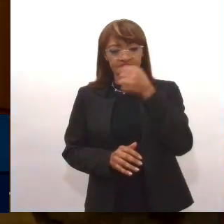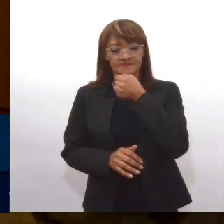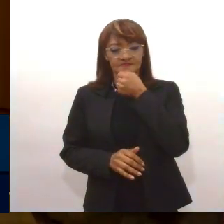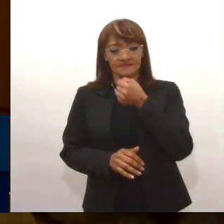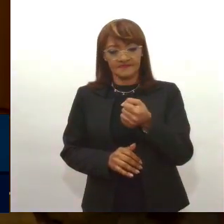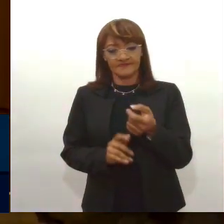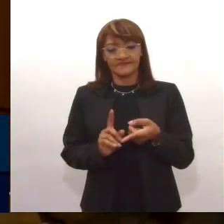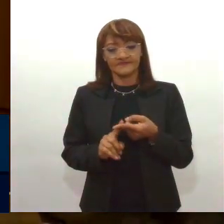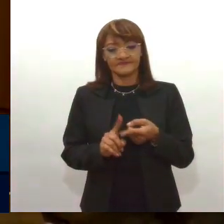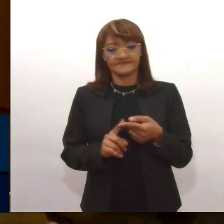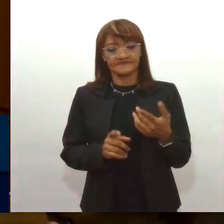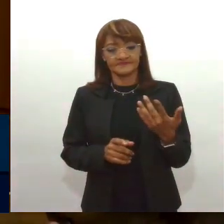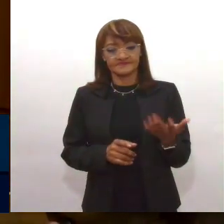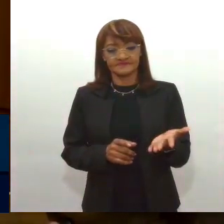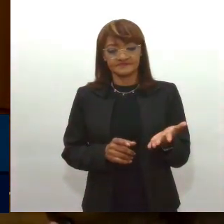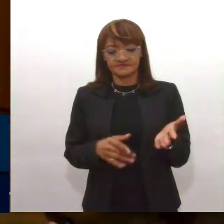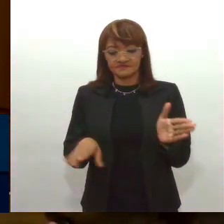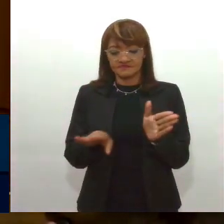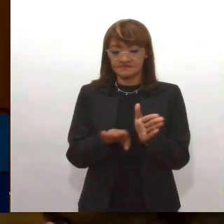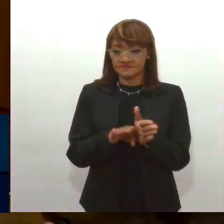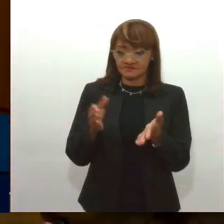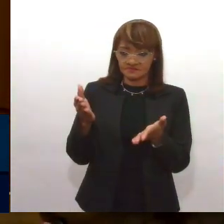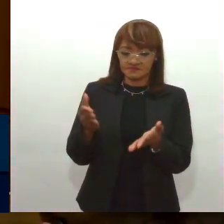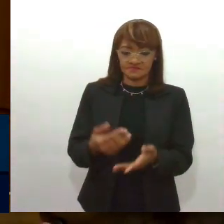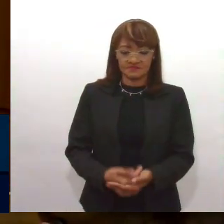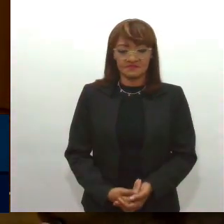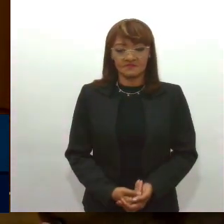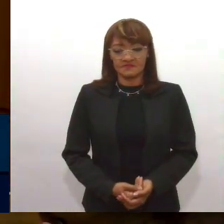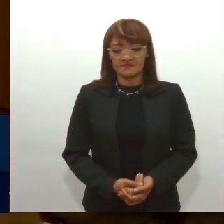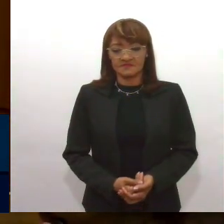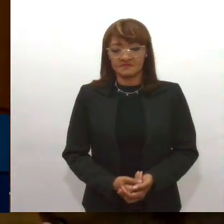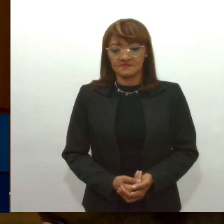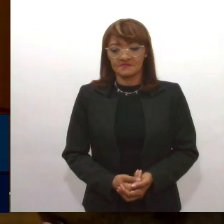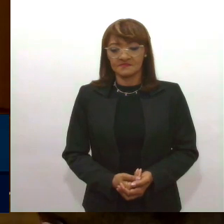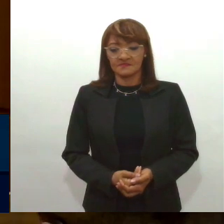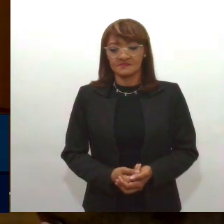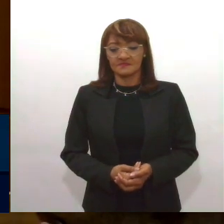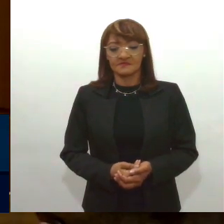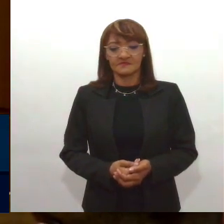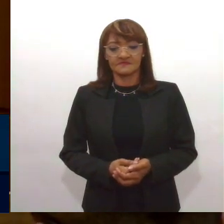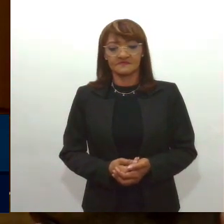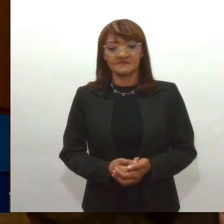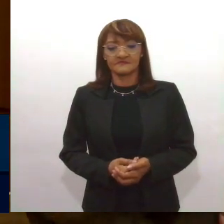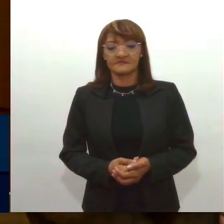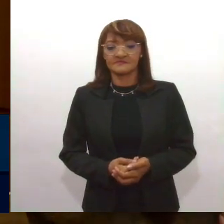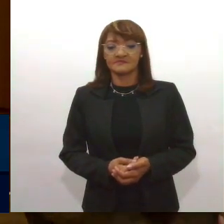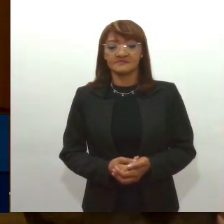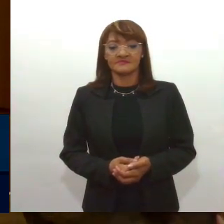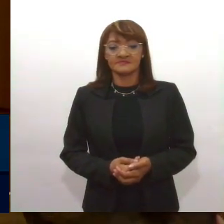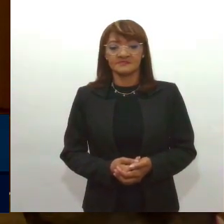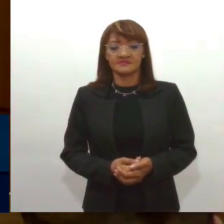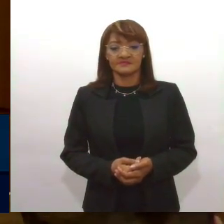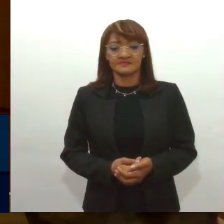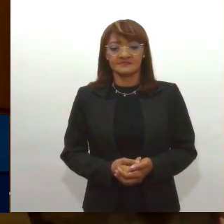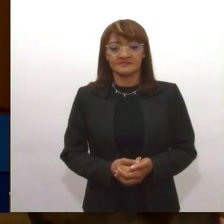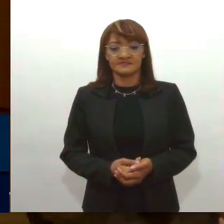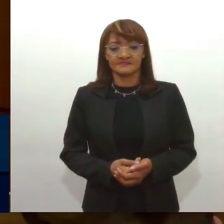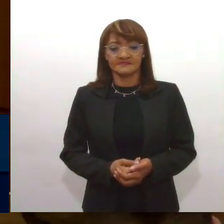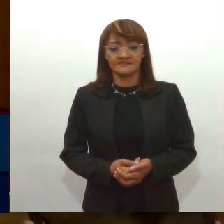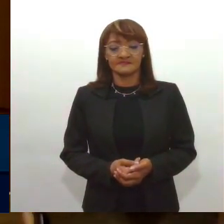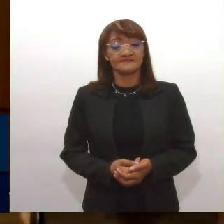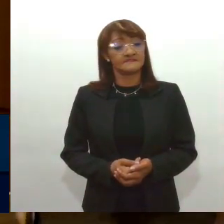chegou eh que está com a camiseta Eh quero deixar aqui minha fala